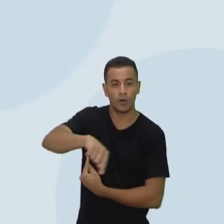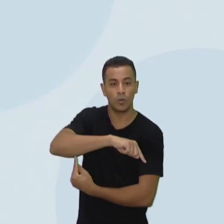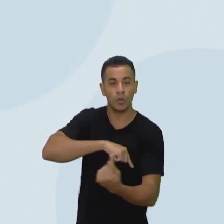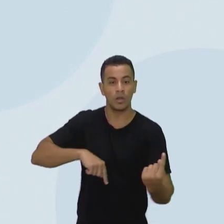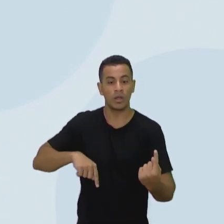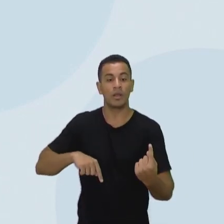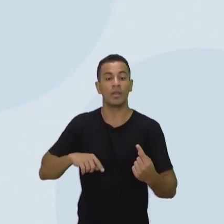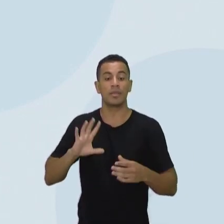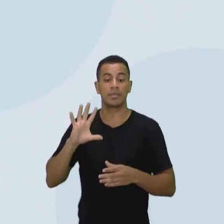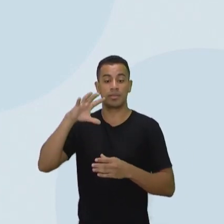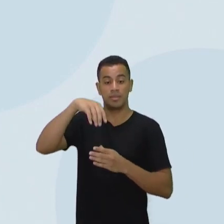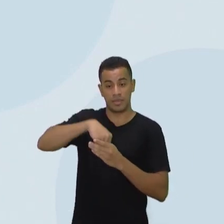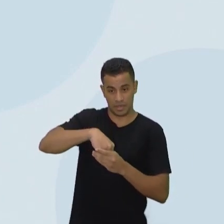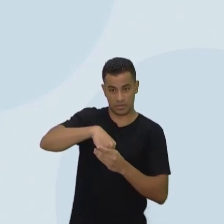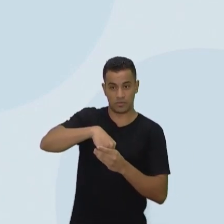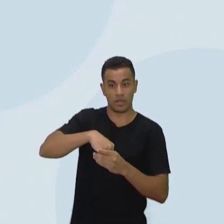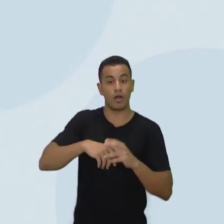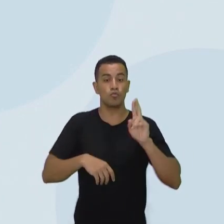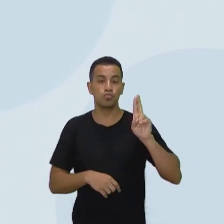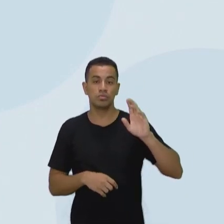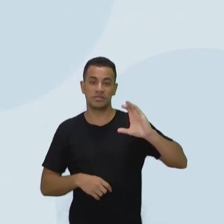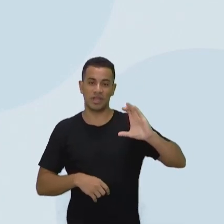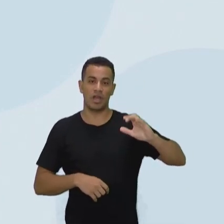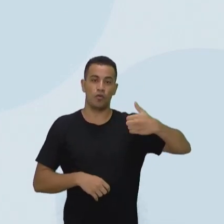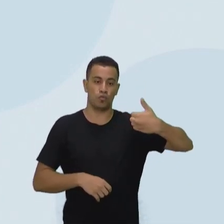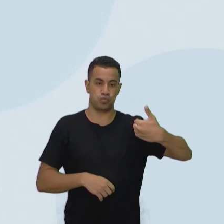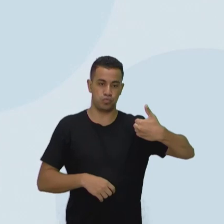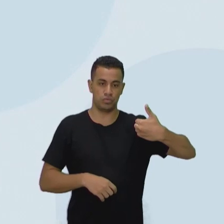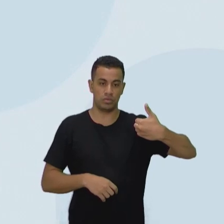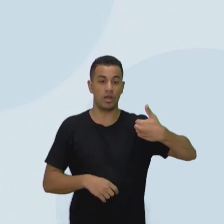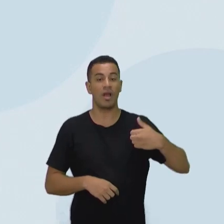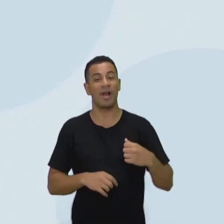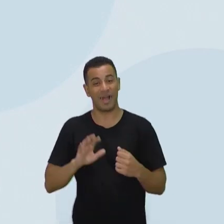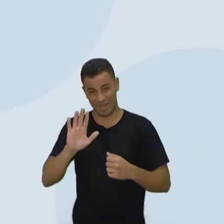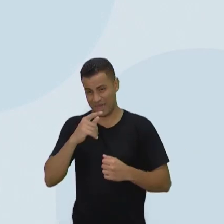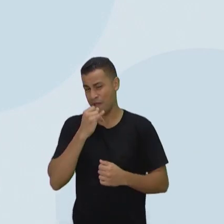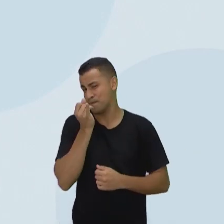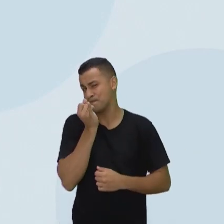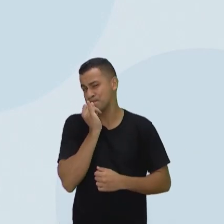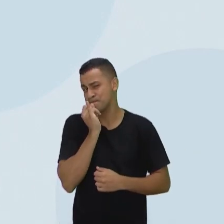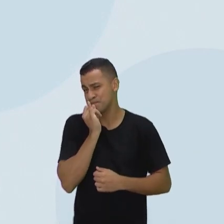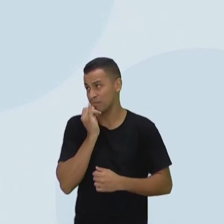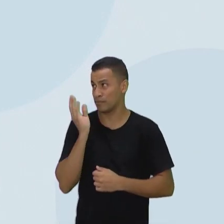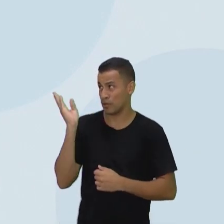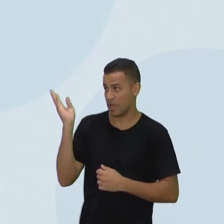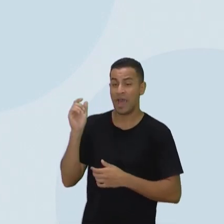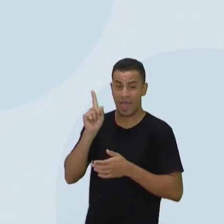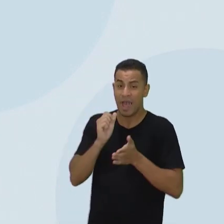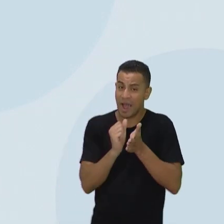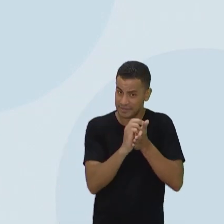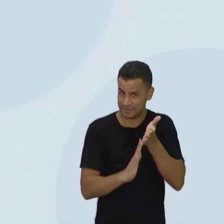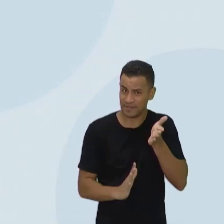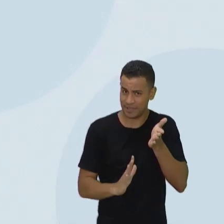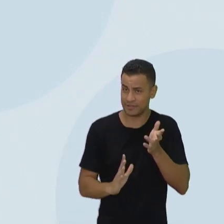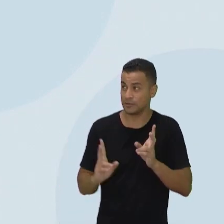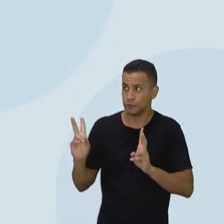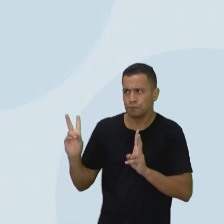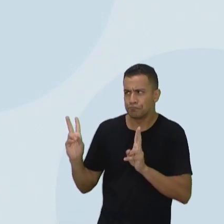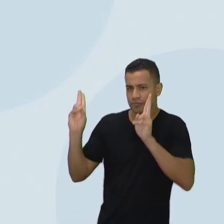UC1. Aqui a gente pegou o recorte de uma das atividades, tá? Então, essa que vocês estão vendo na tela aí